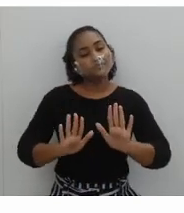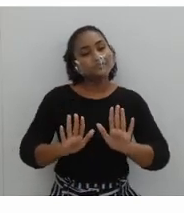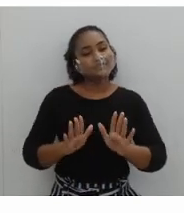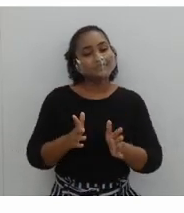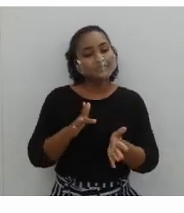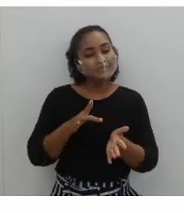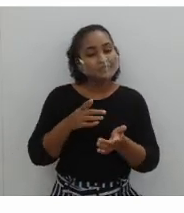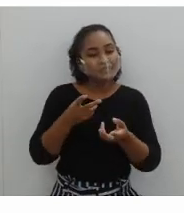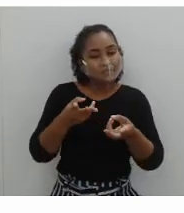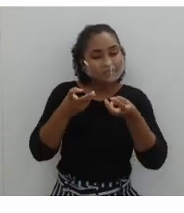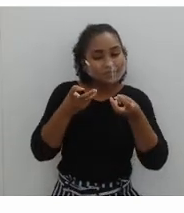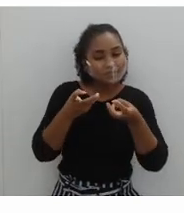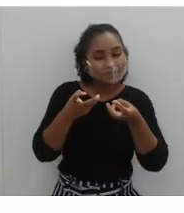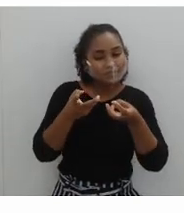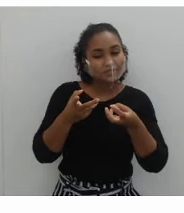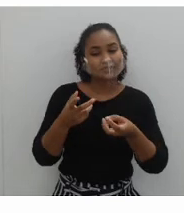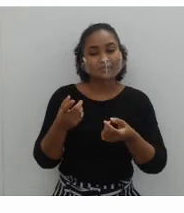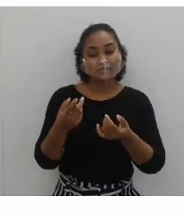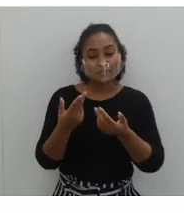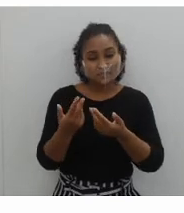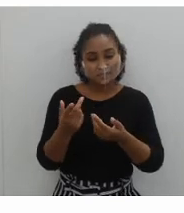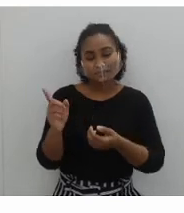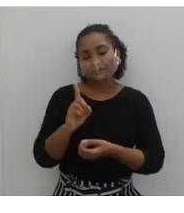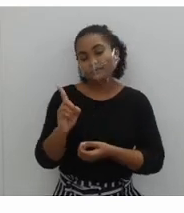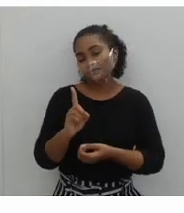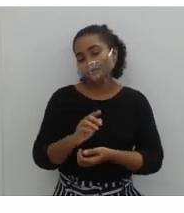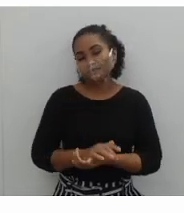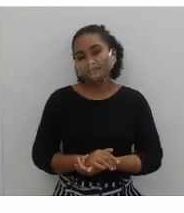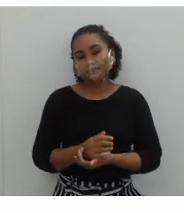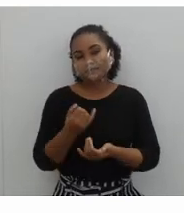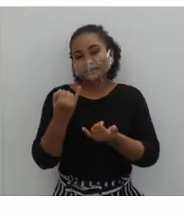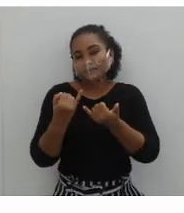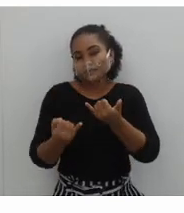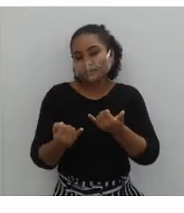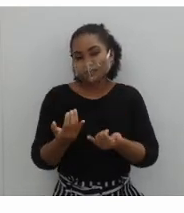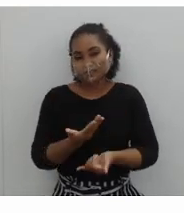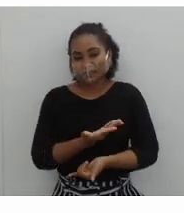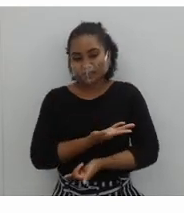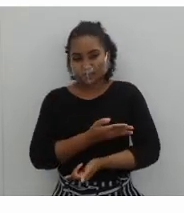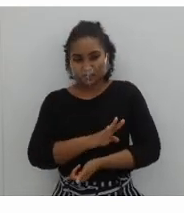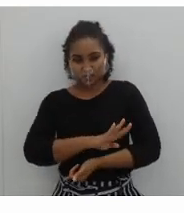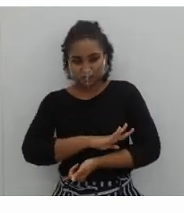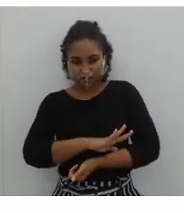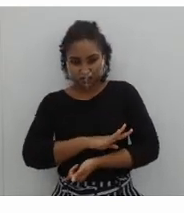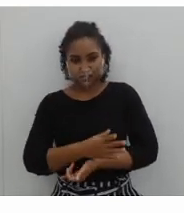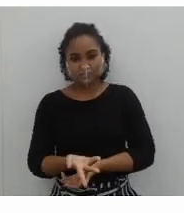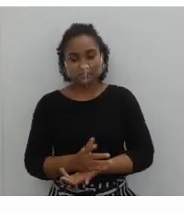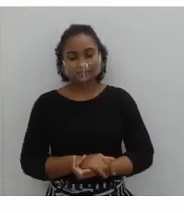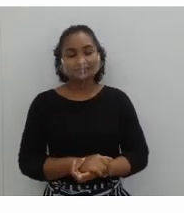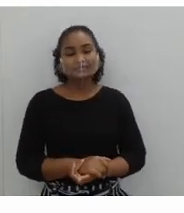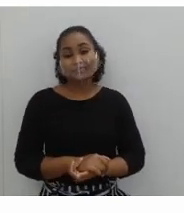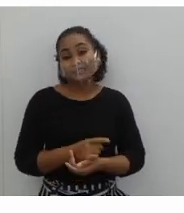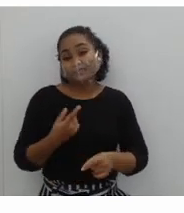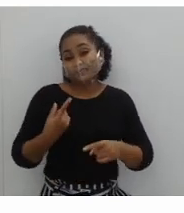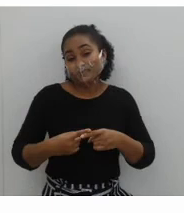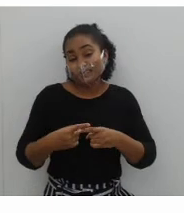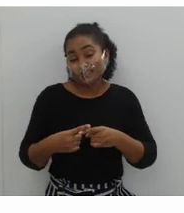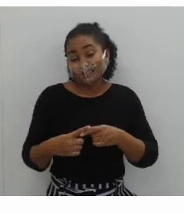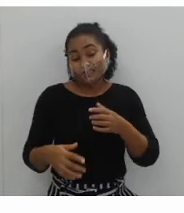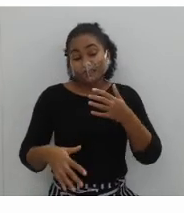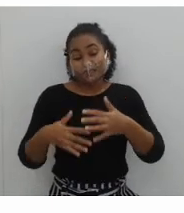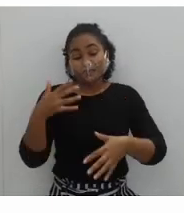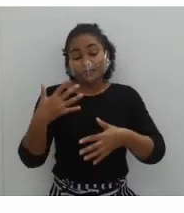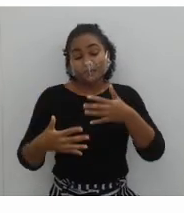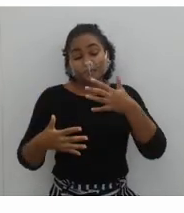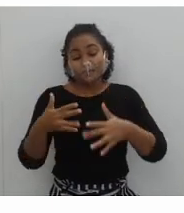falsos cognatos, ou os chamados amigos falsos, né? Os false friends. Porque eles podem atrapalhar um pouquinho o entendimento das